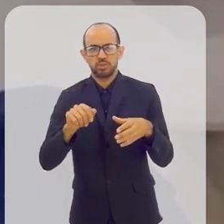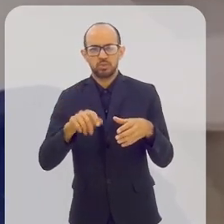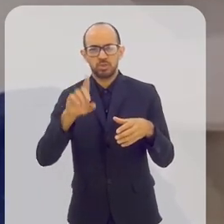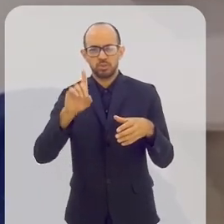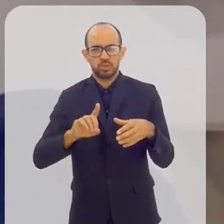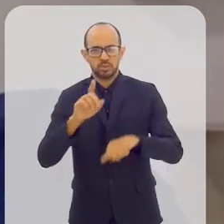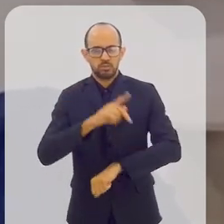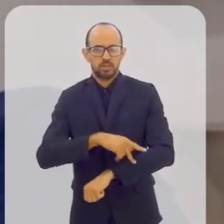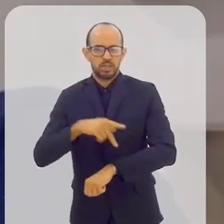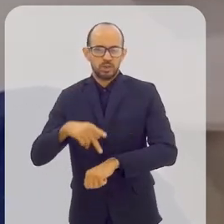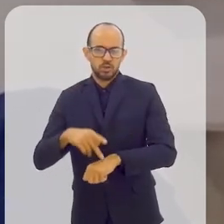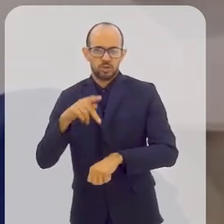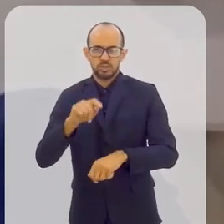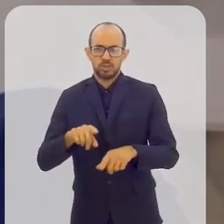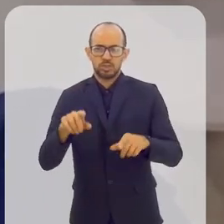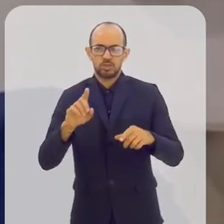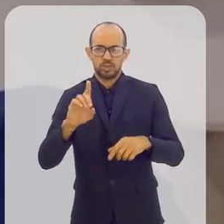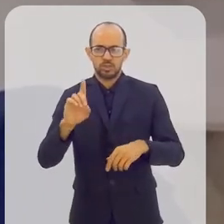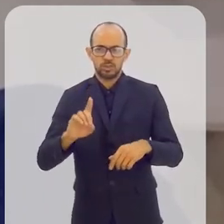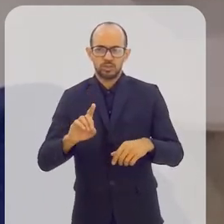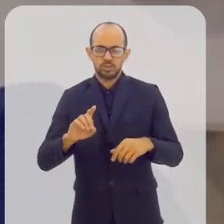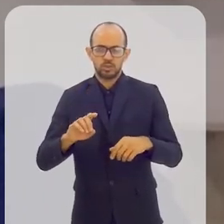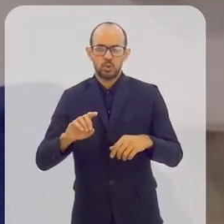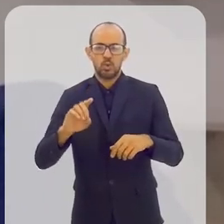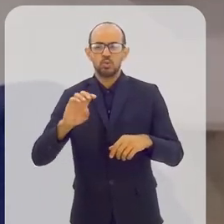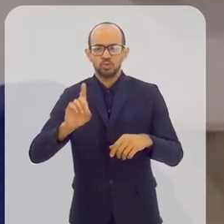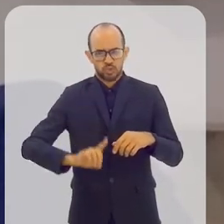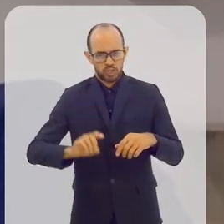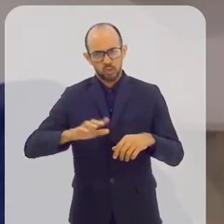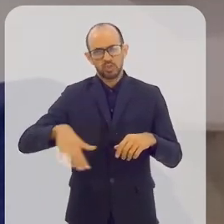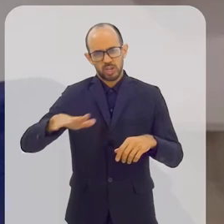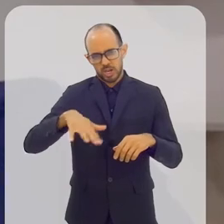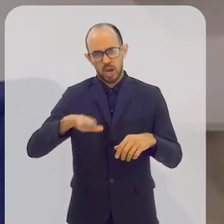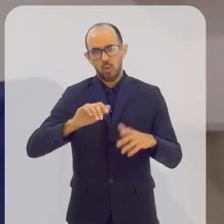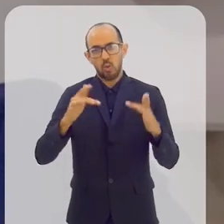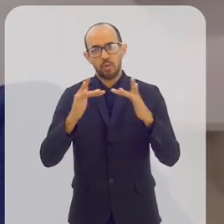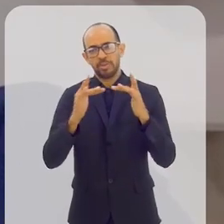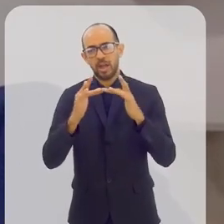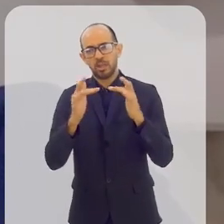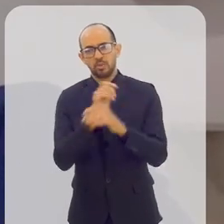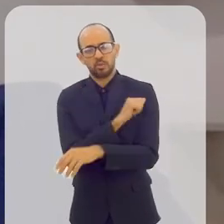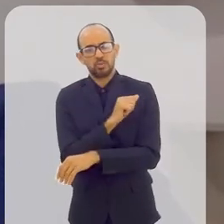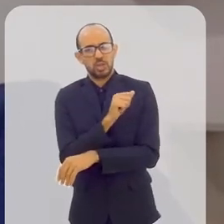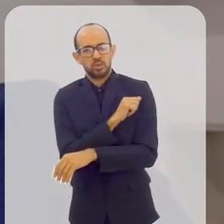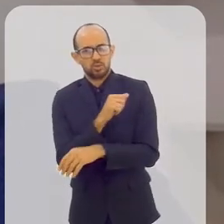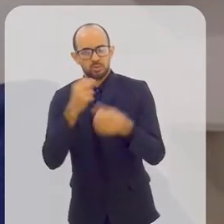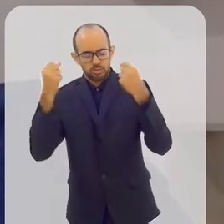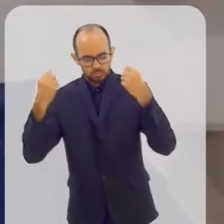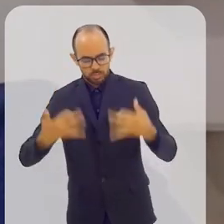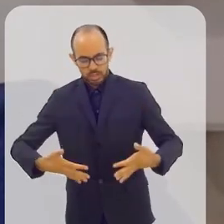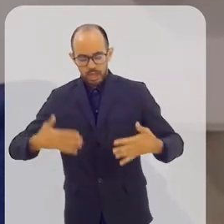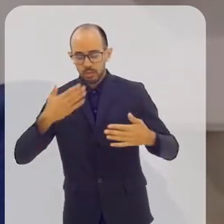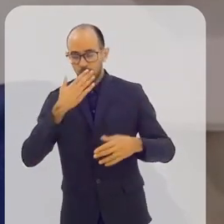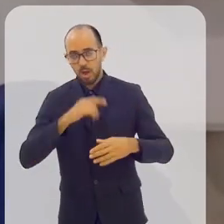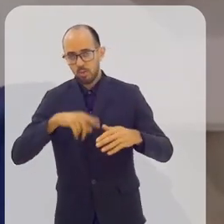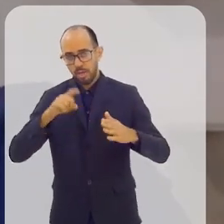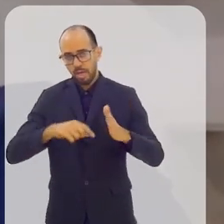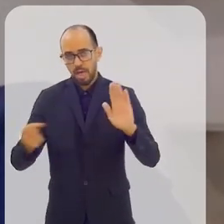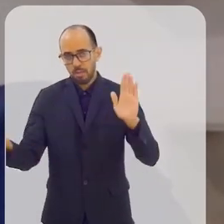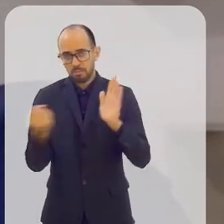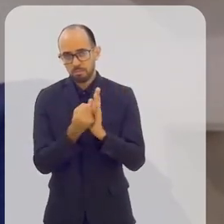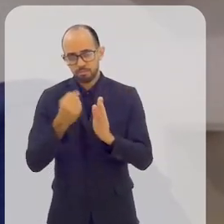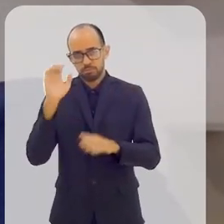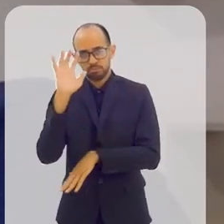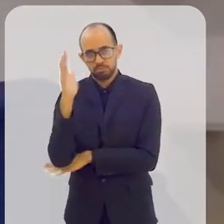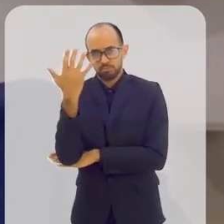direção pedagógica, a direção, ter contato com os alunos, explicar o impacto ambiental,